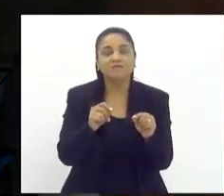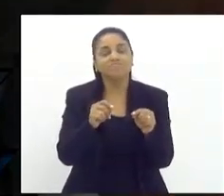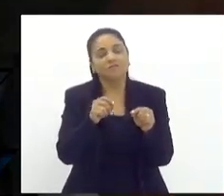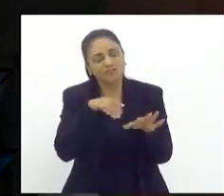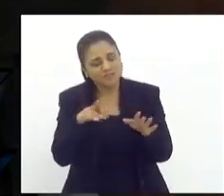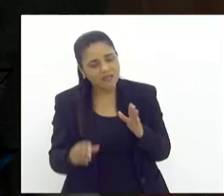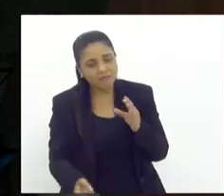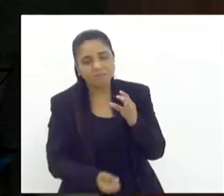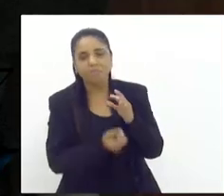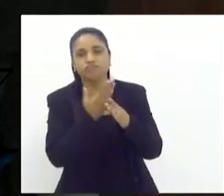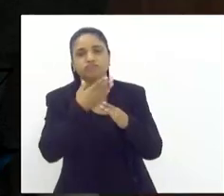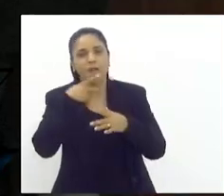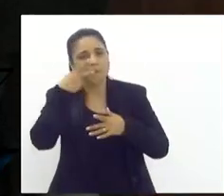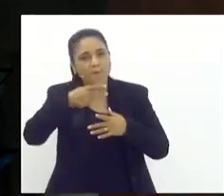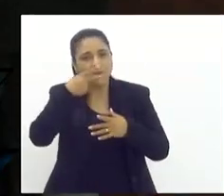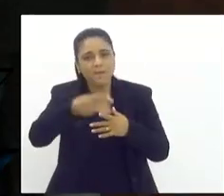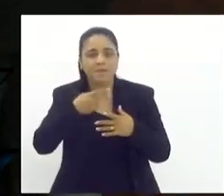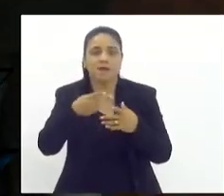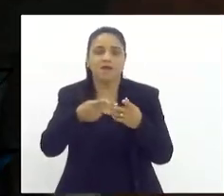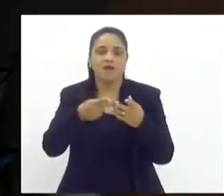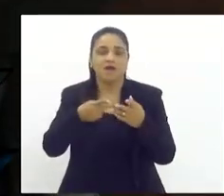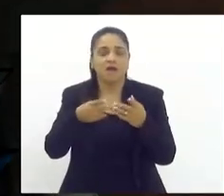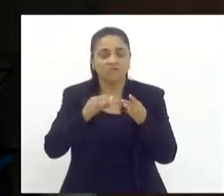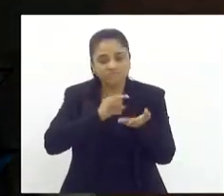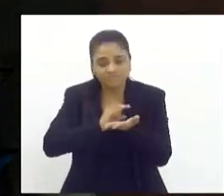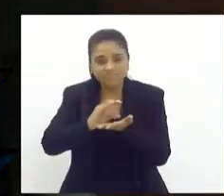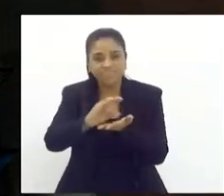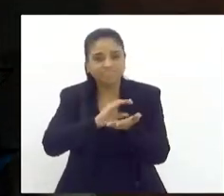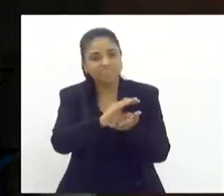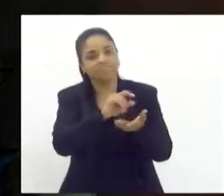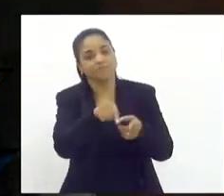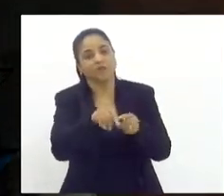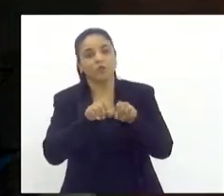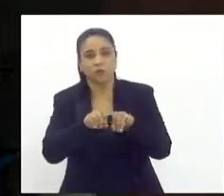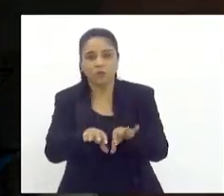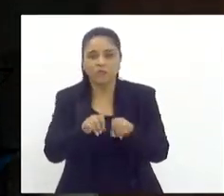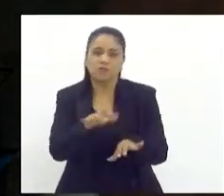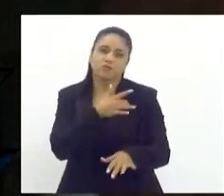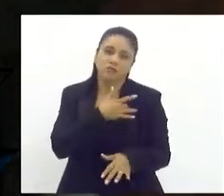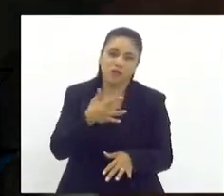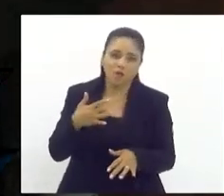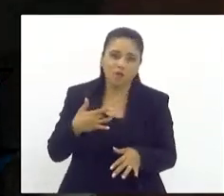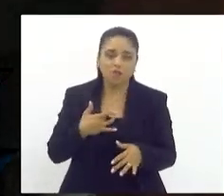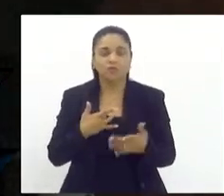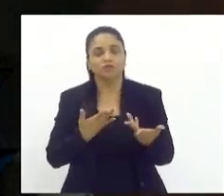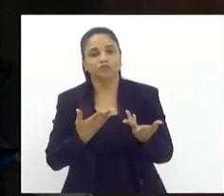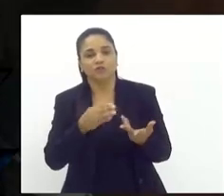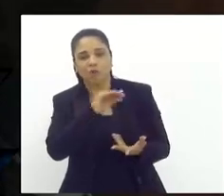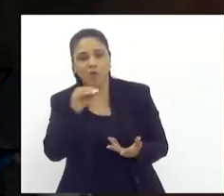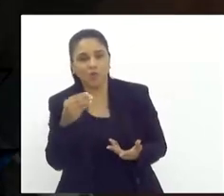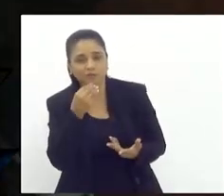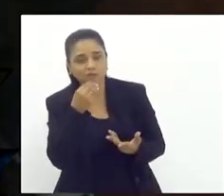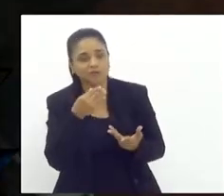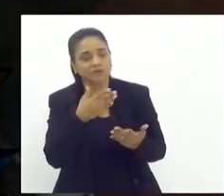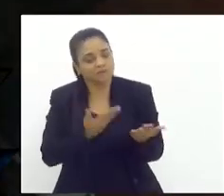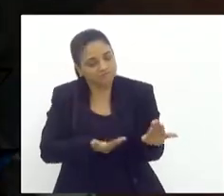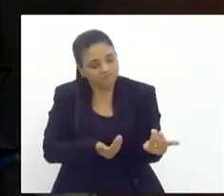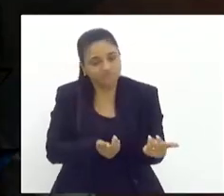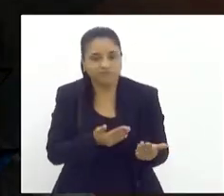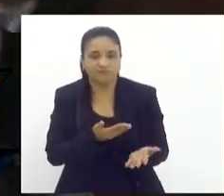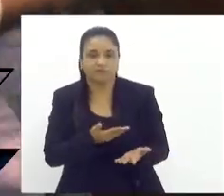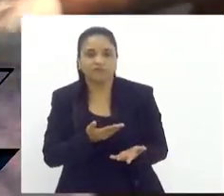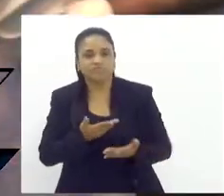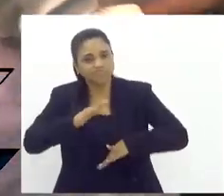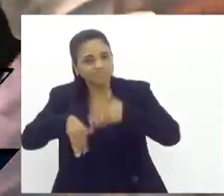por diversos parlamentares ao investimento em educação em saúde em oportunização da Juventude para que a gente